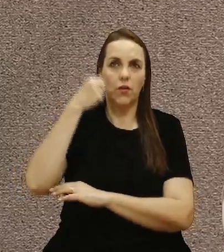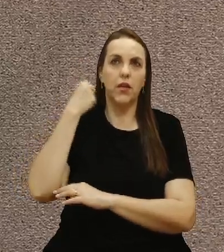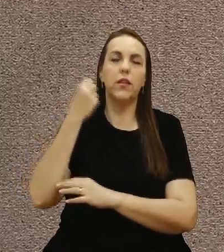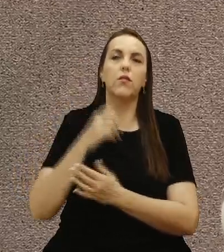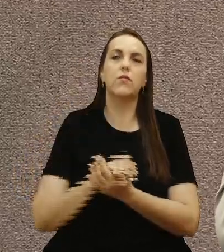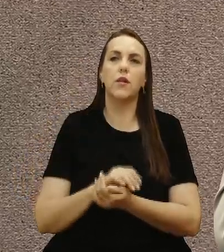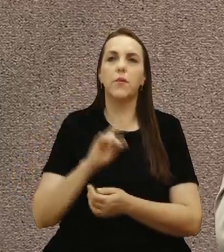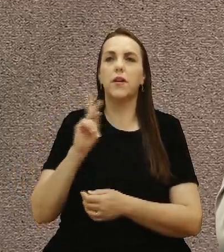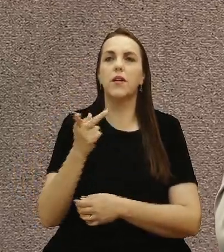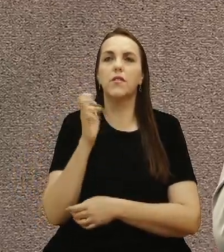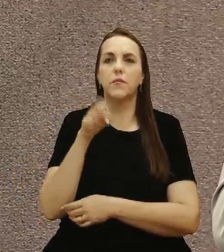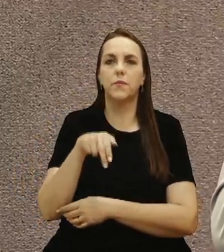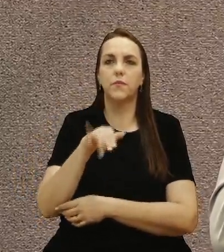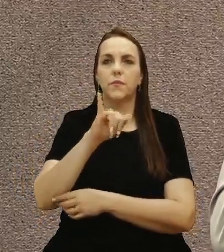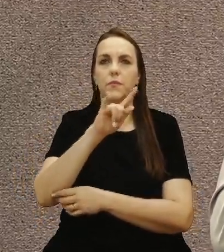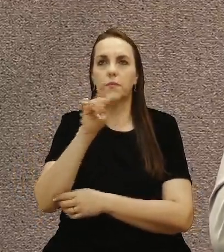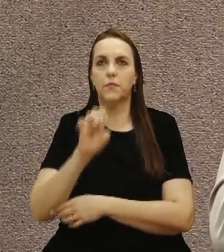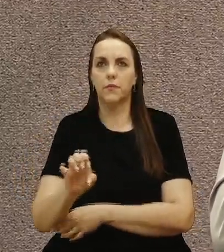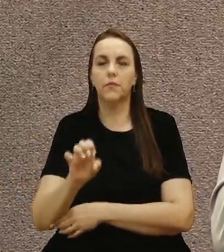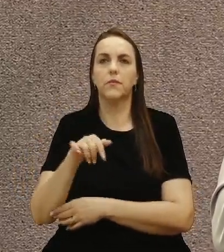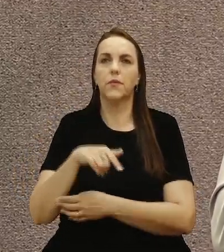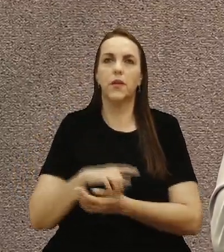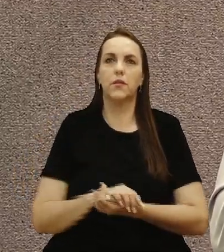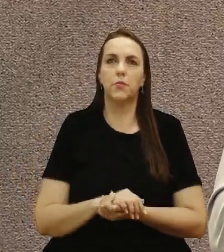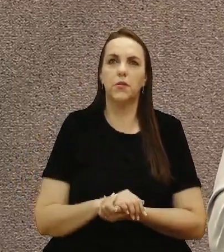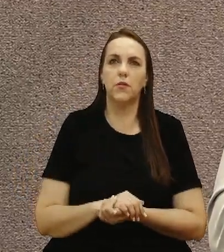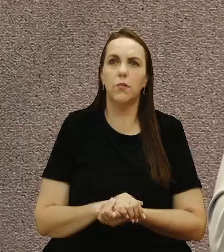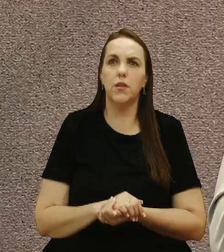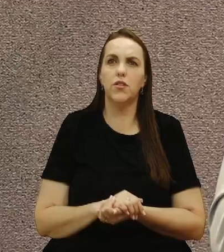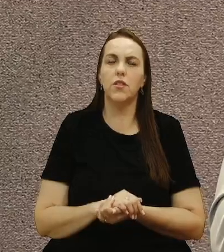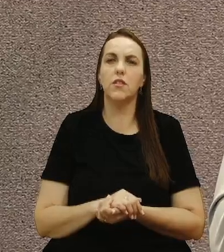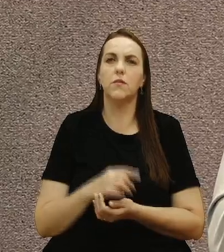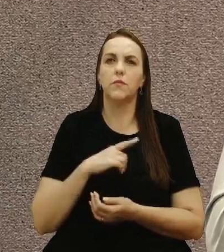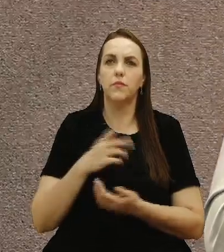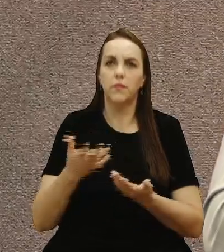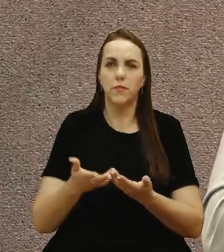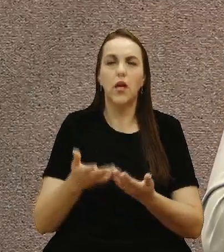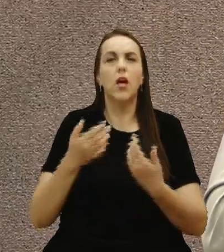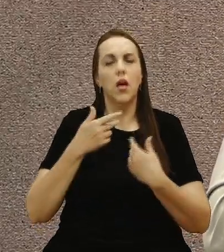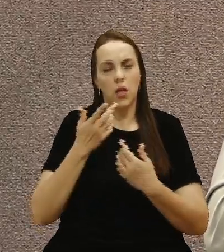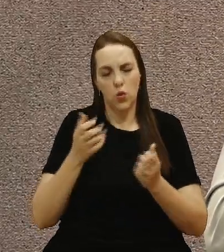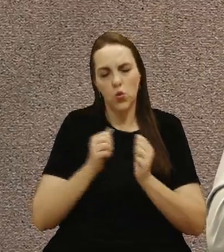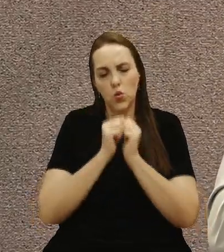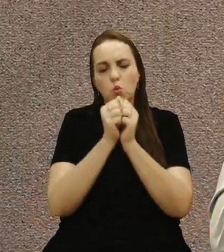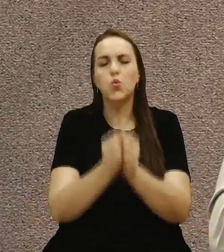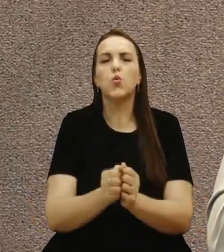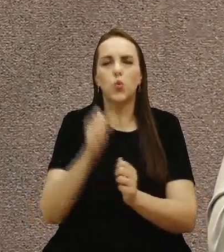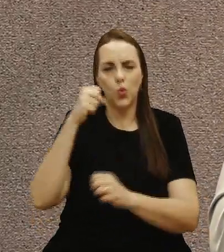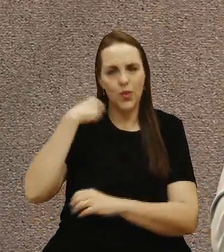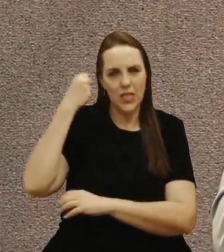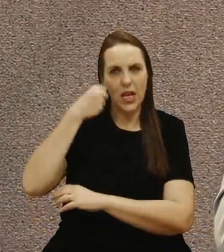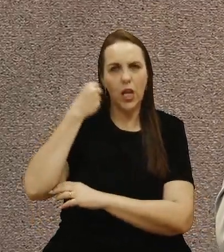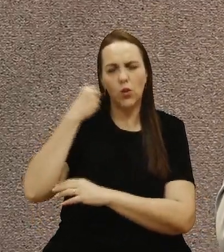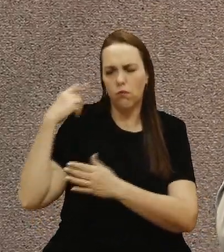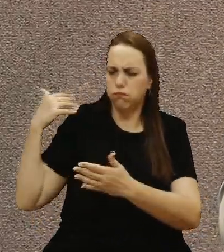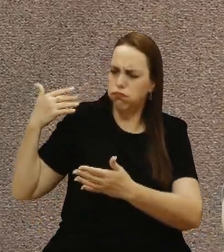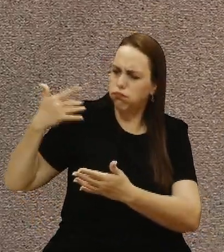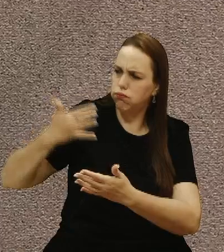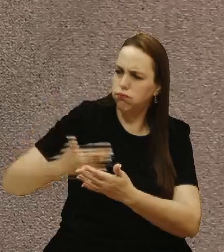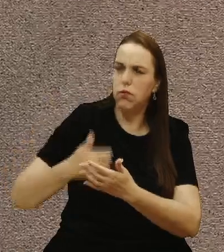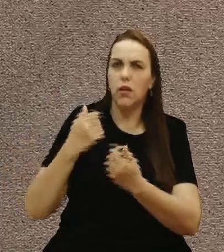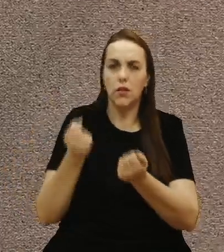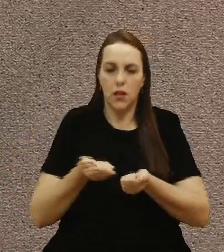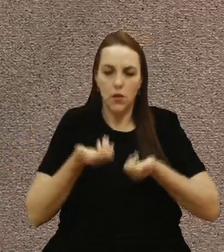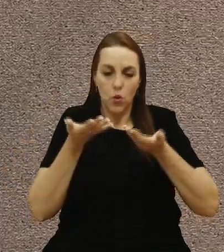plenário estava abarrotado de gente e nós nos emocionamos junto com o senador Reis pela sua trajetória, pela sua contribuição